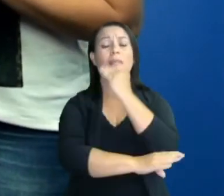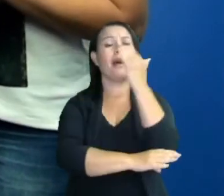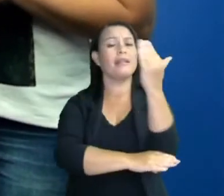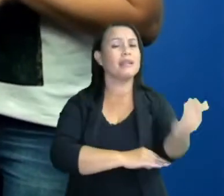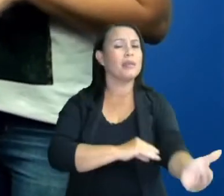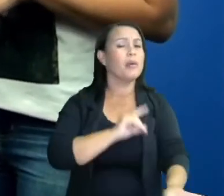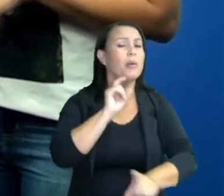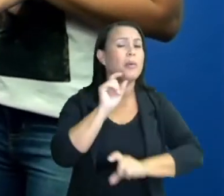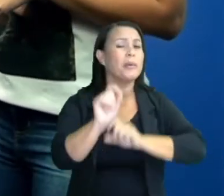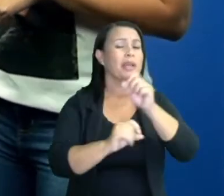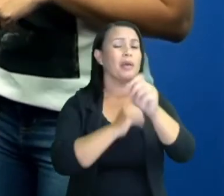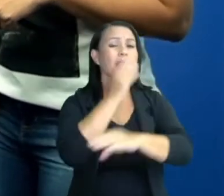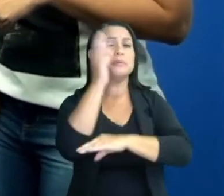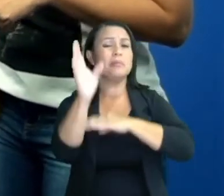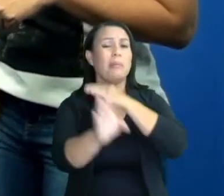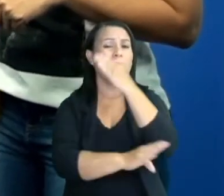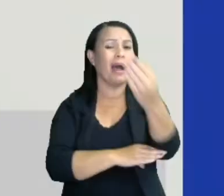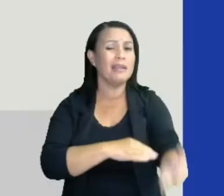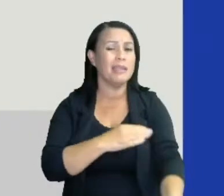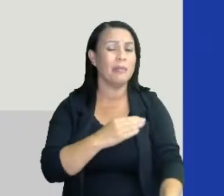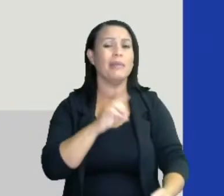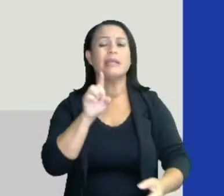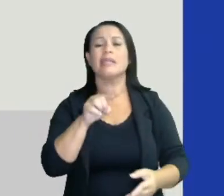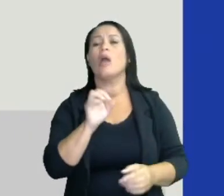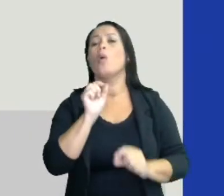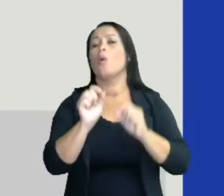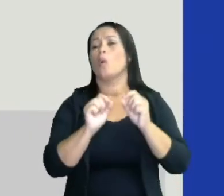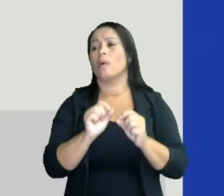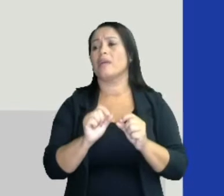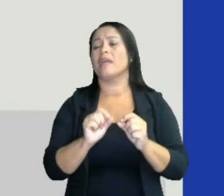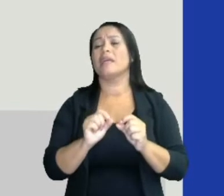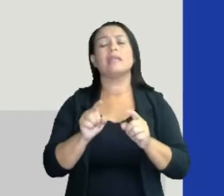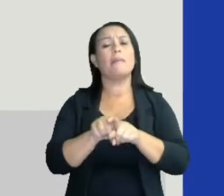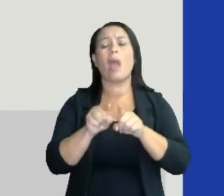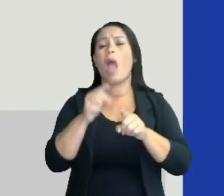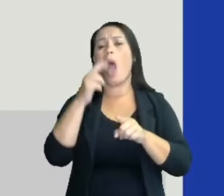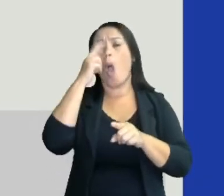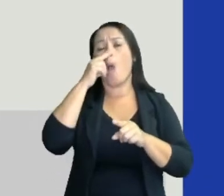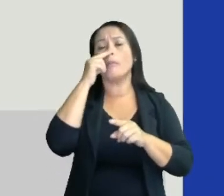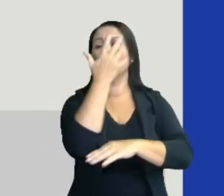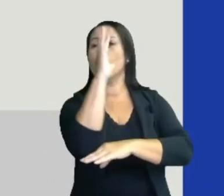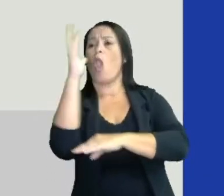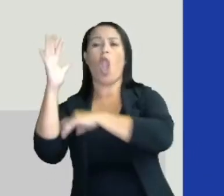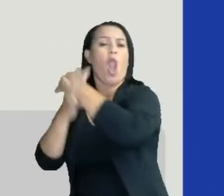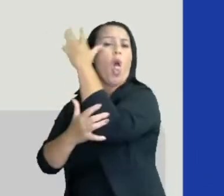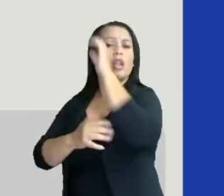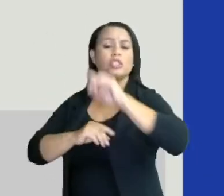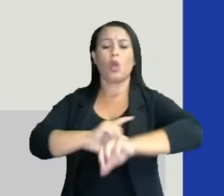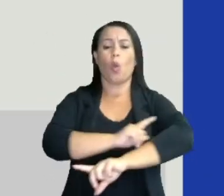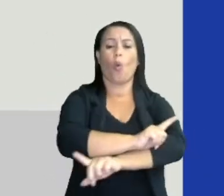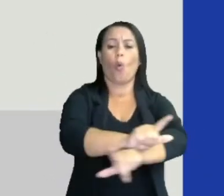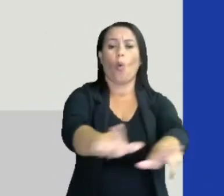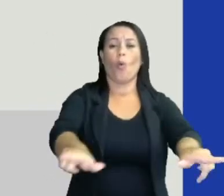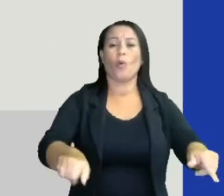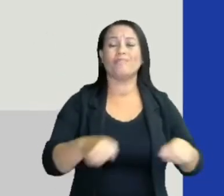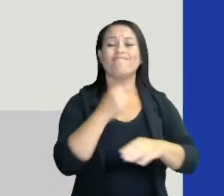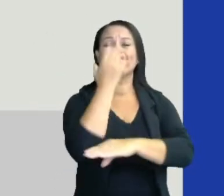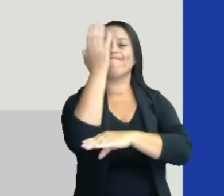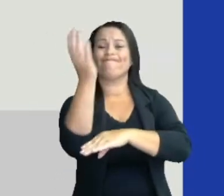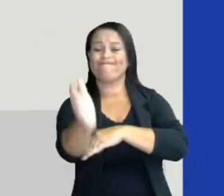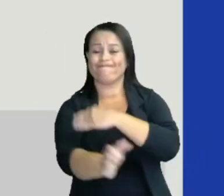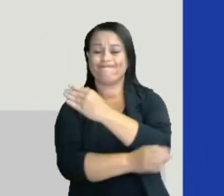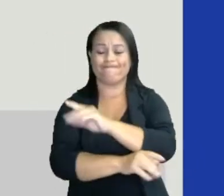desmatamento o desmatamento também é conhecido como desflorestamento Ou seja é a retirada da cobertura